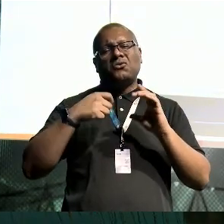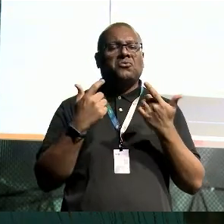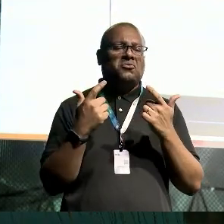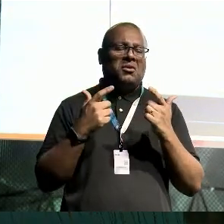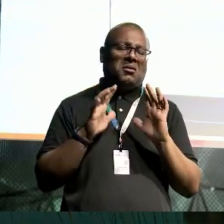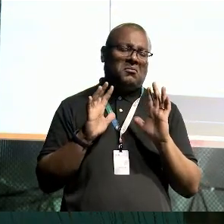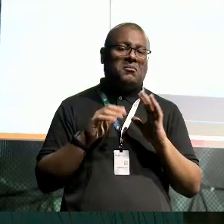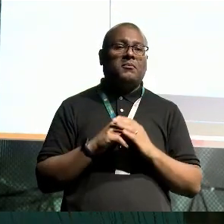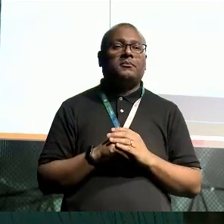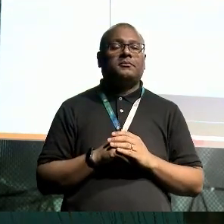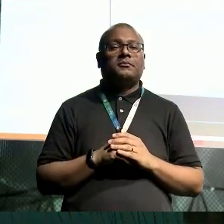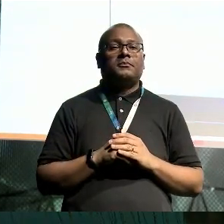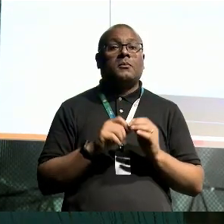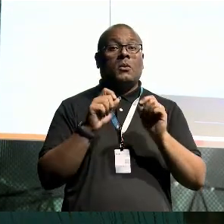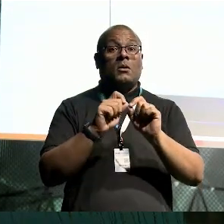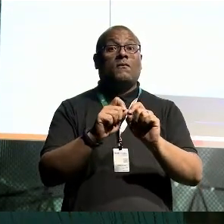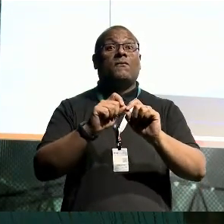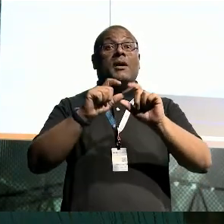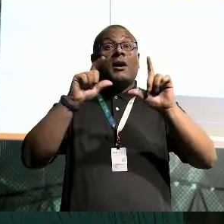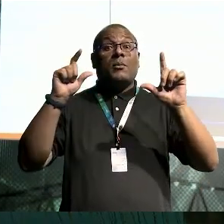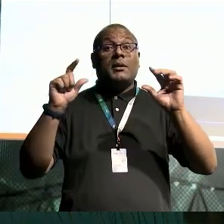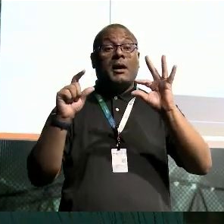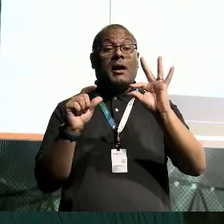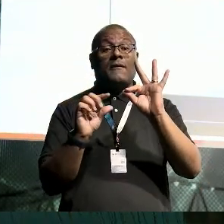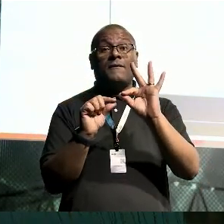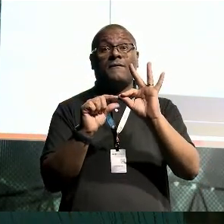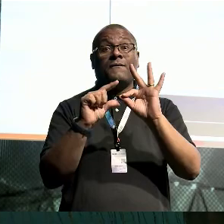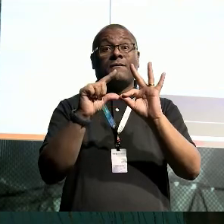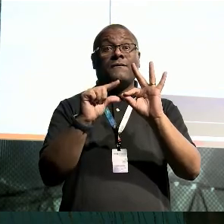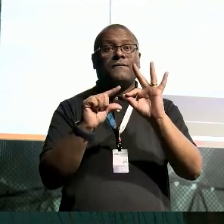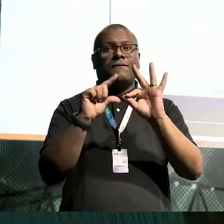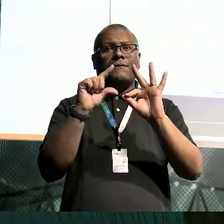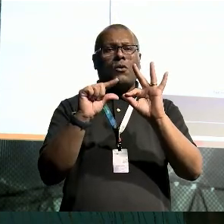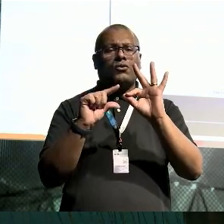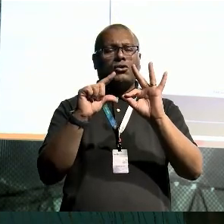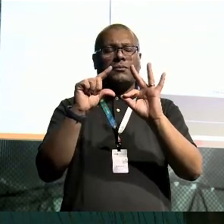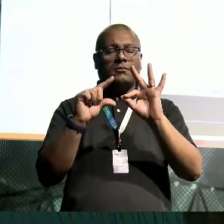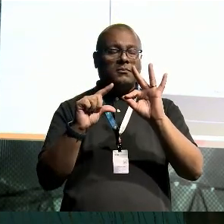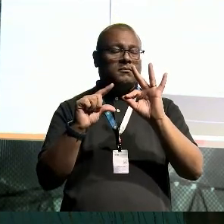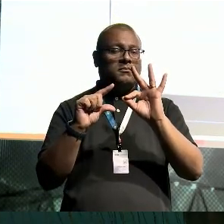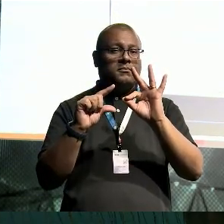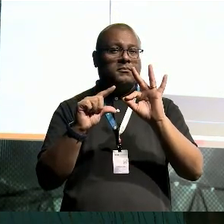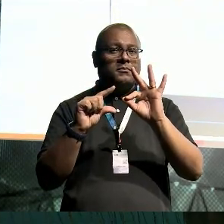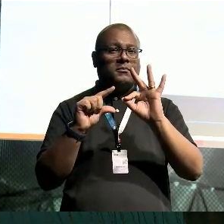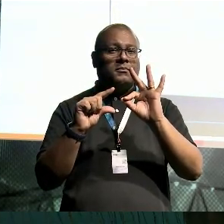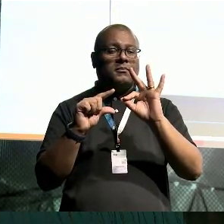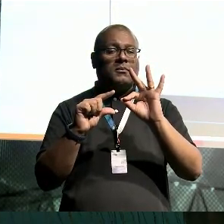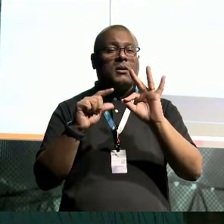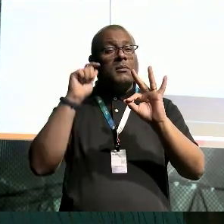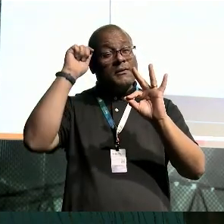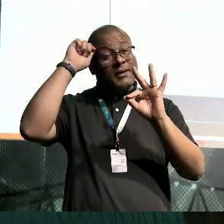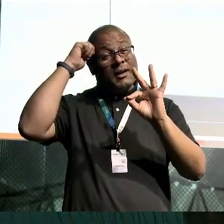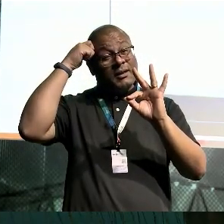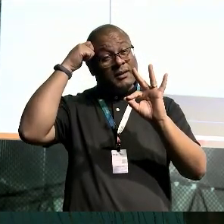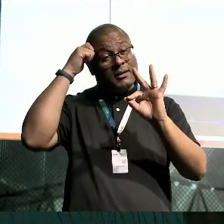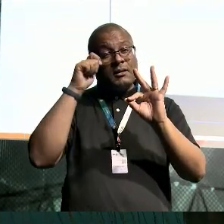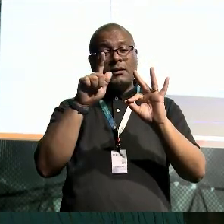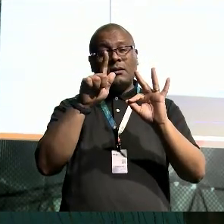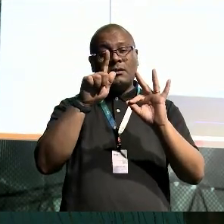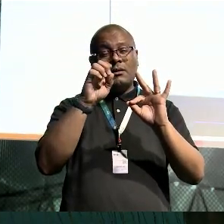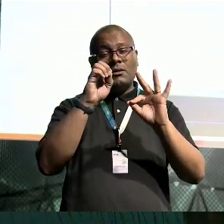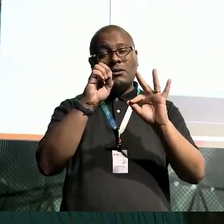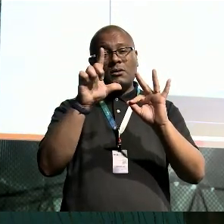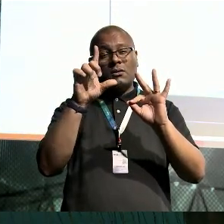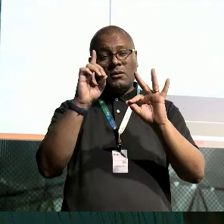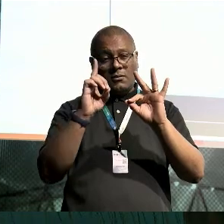tem isso. Ele vai aumentar a fonte para ficar bold, negrito, né? Ele